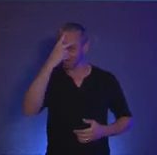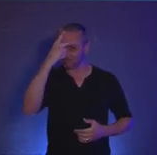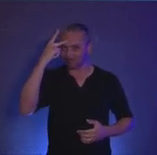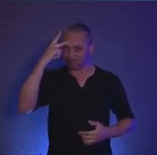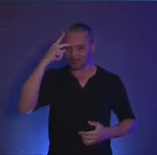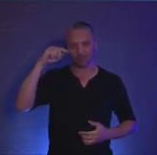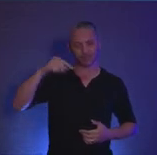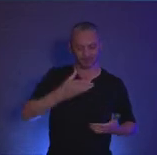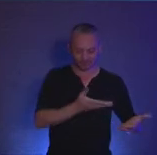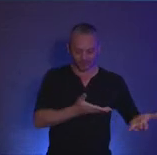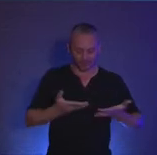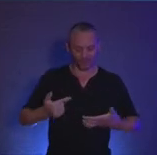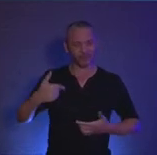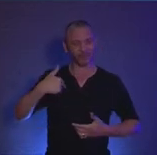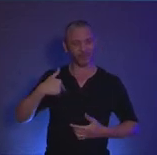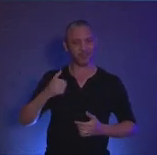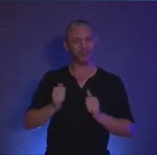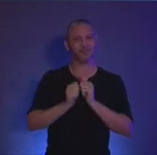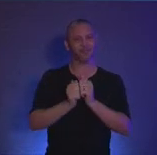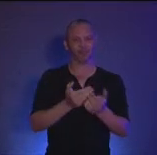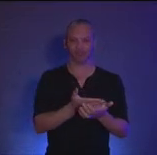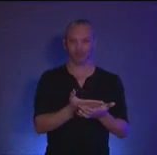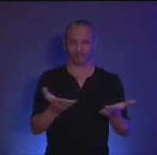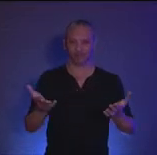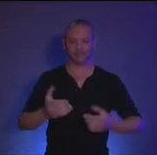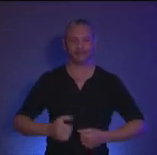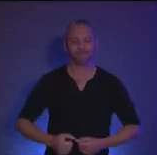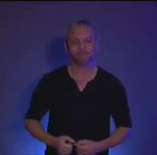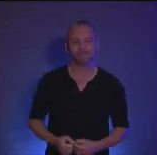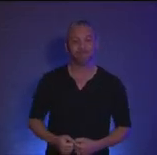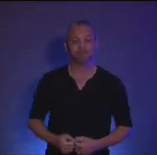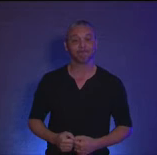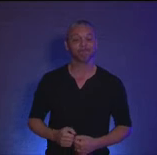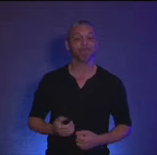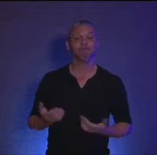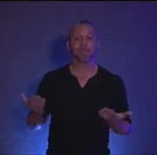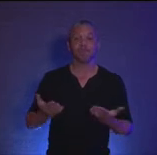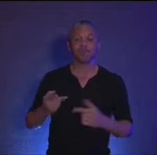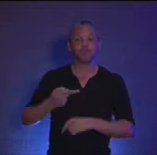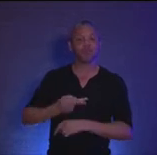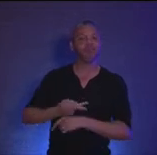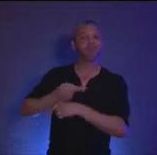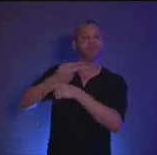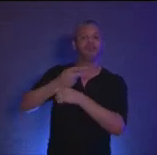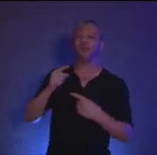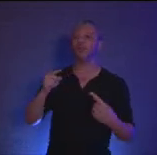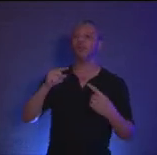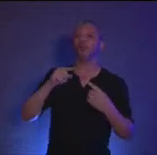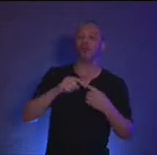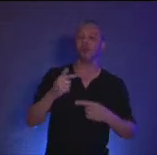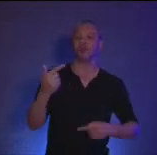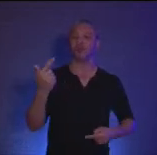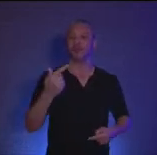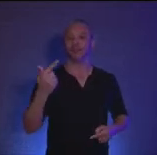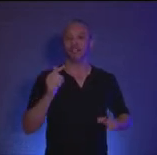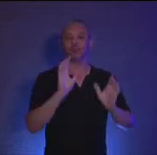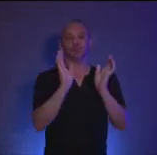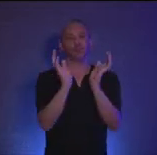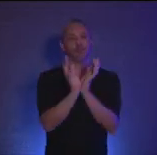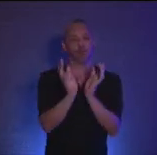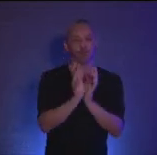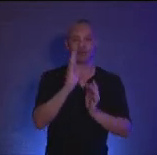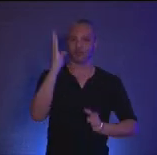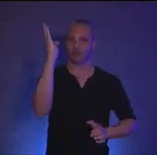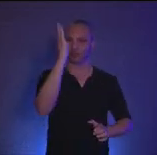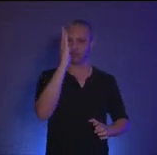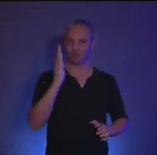Open Knowledge, pelo convite de estar aqui com vocês hoje. Bom, essa atividade, esse prêmio, faz parte da 7ª edição da Conferência Brasileira de